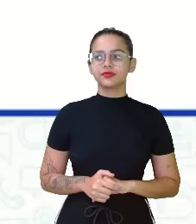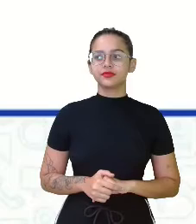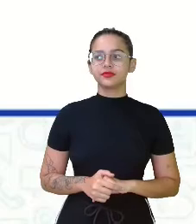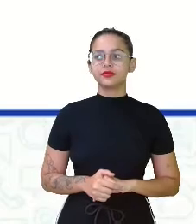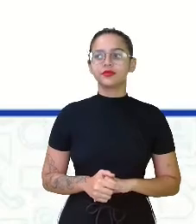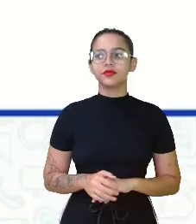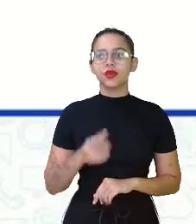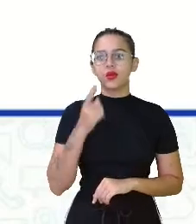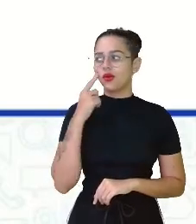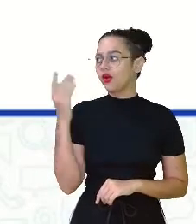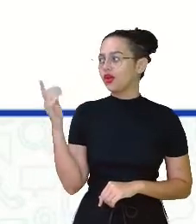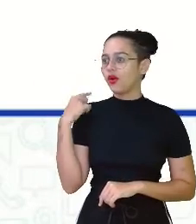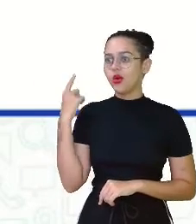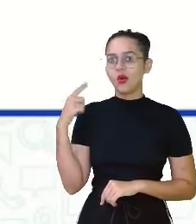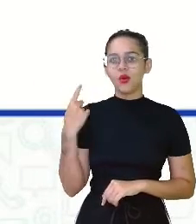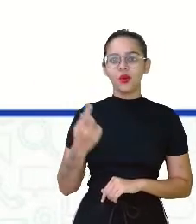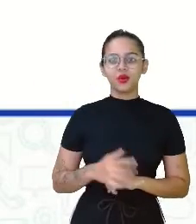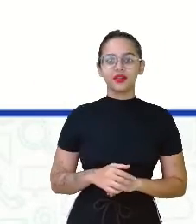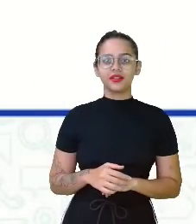Olha que loucura isso aí.